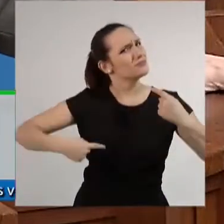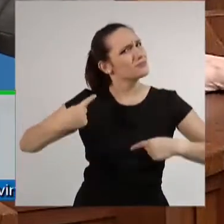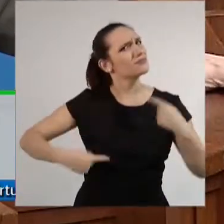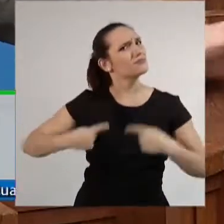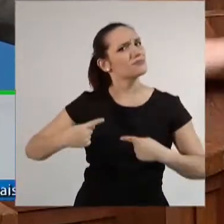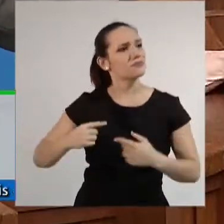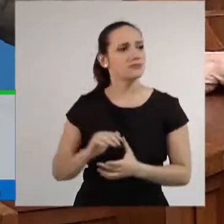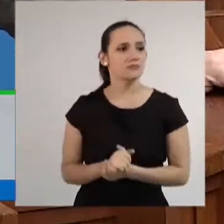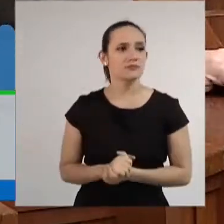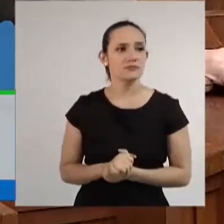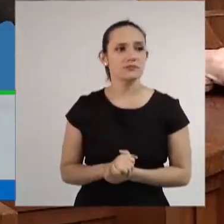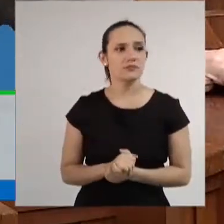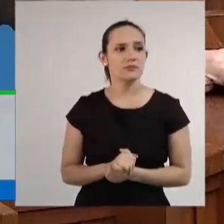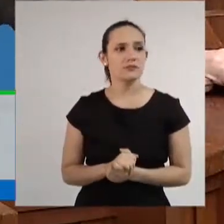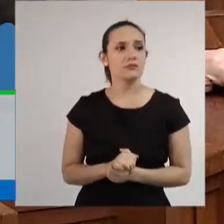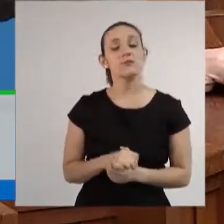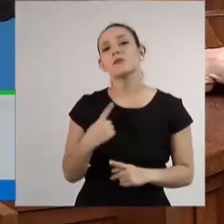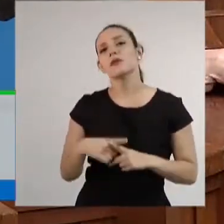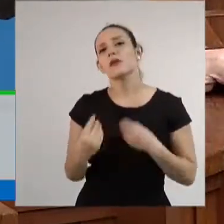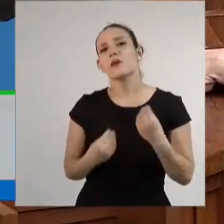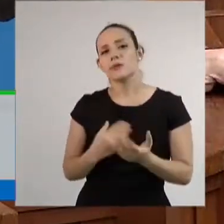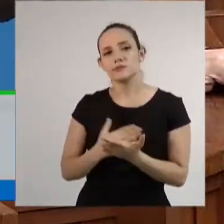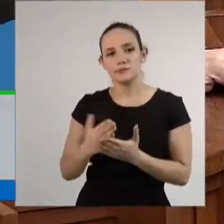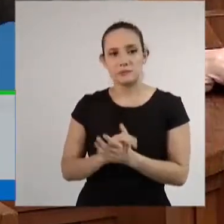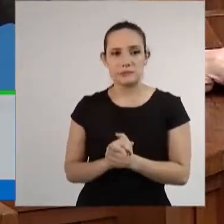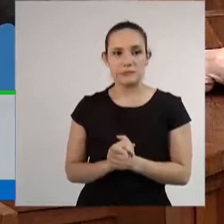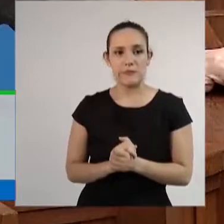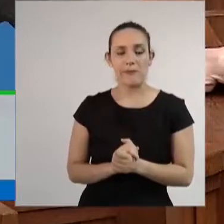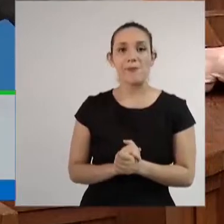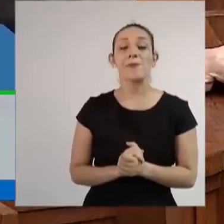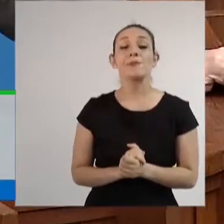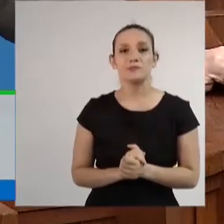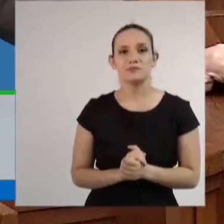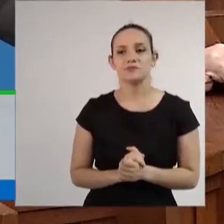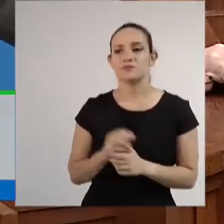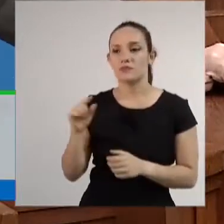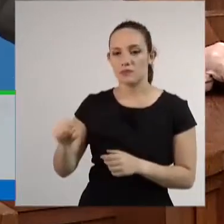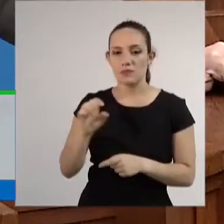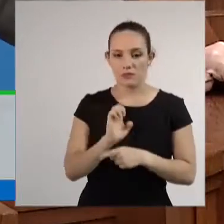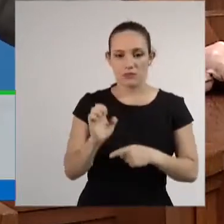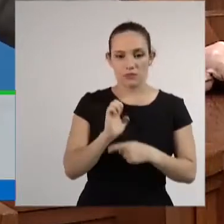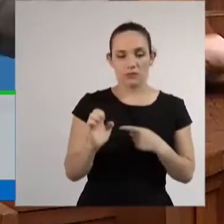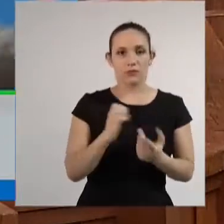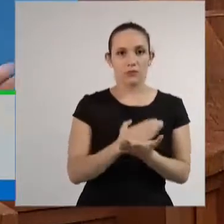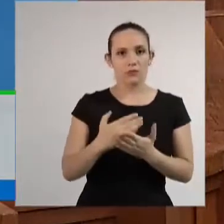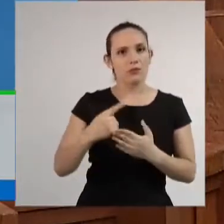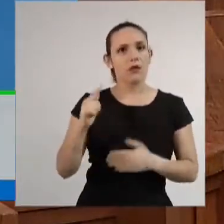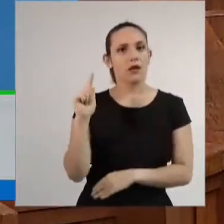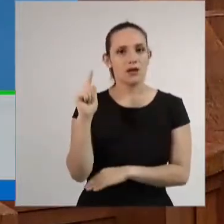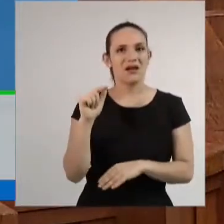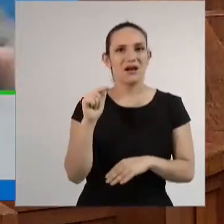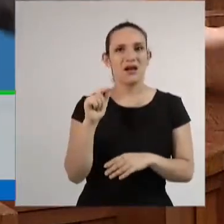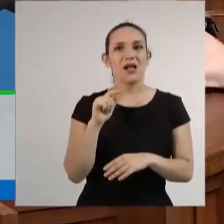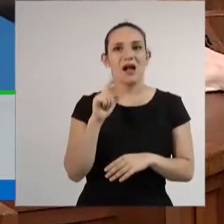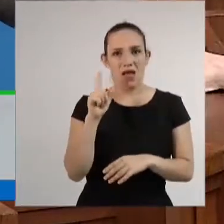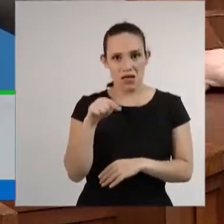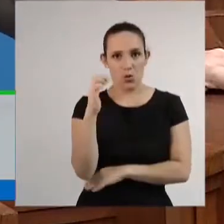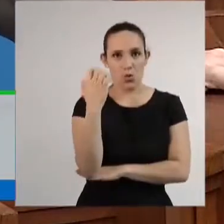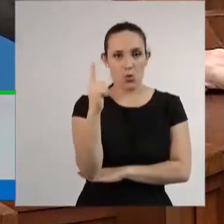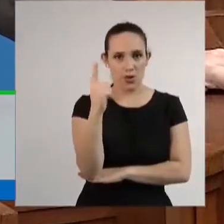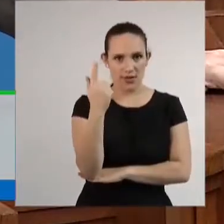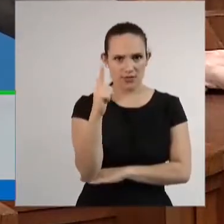começaram num determinado momento, Goiás iniciou essa briga na federação, porque as